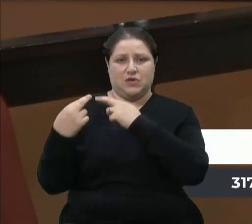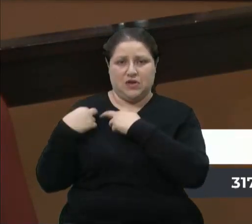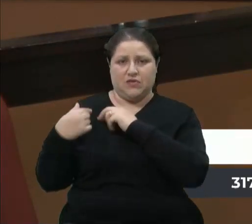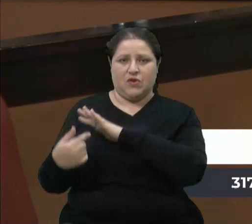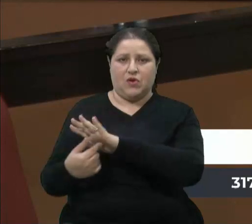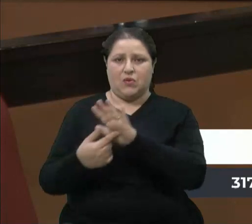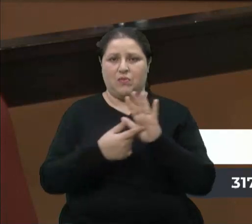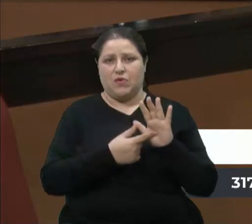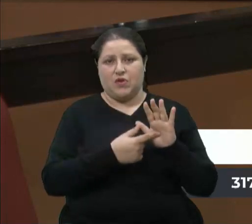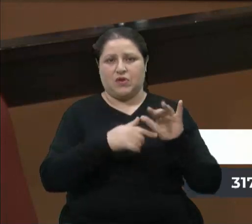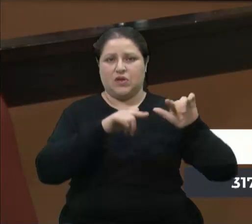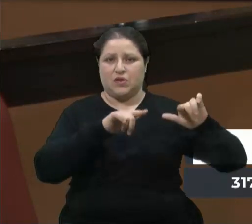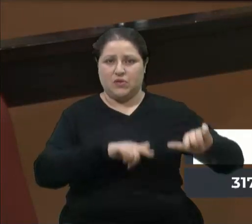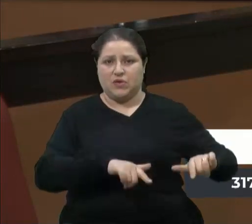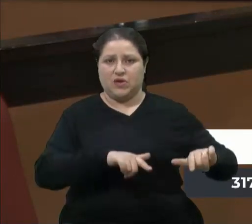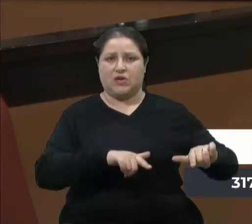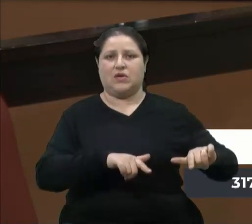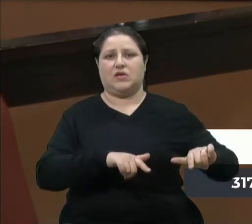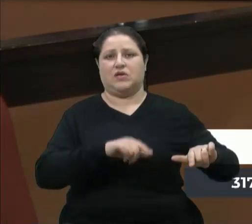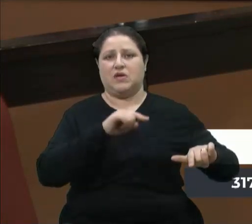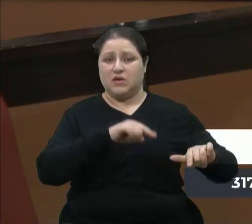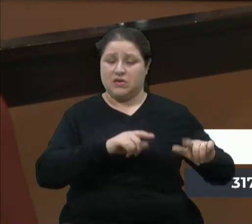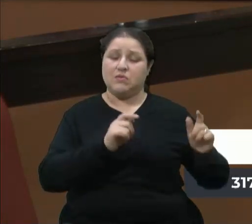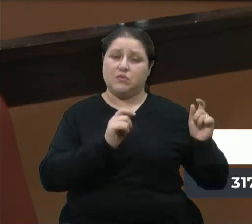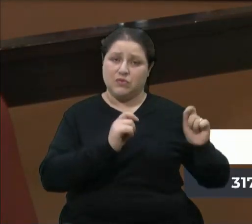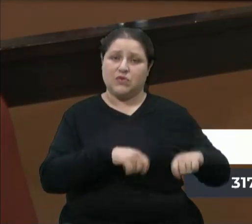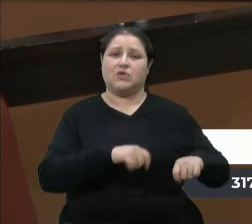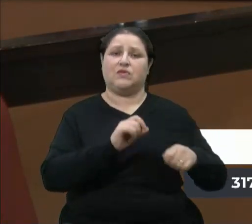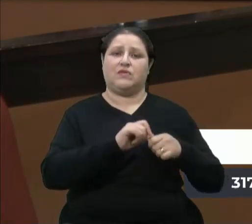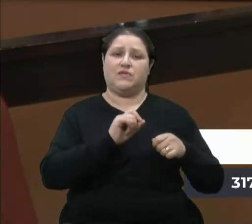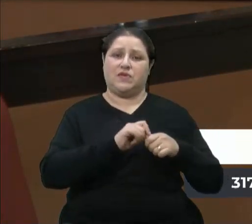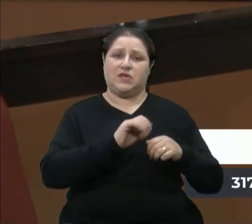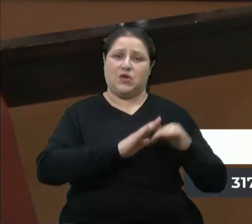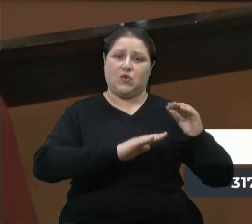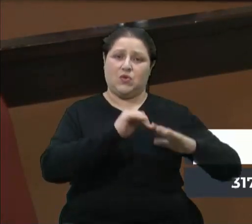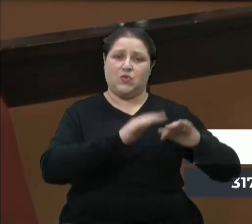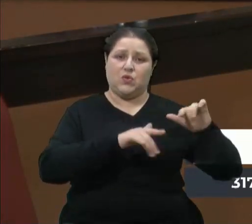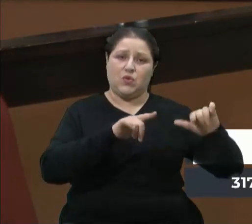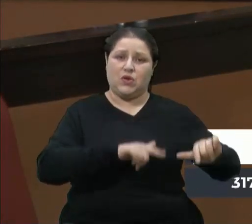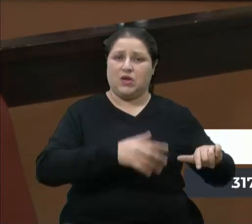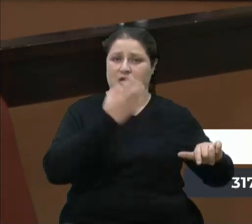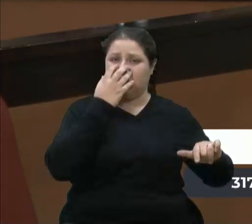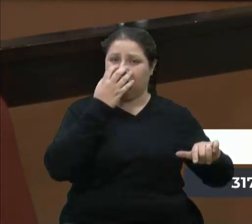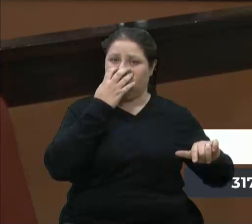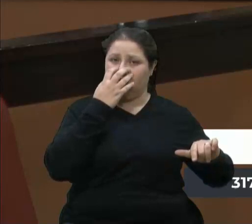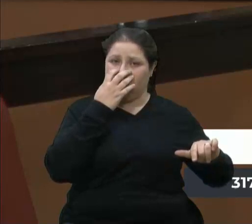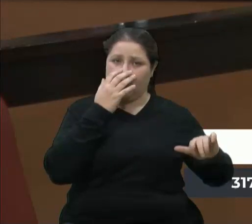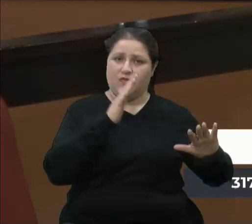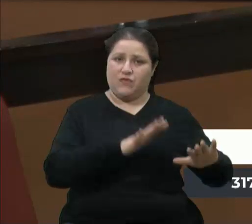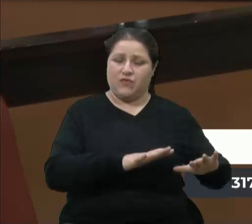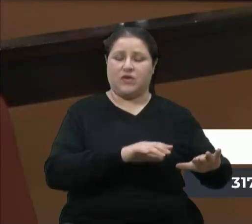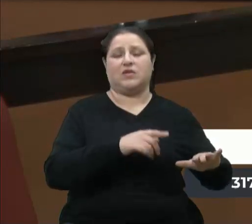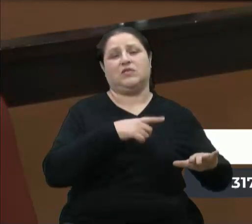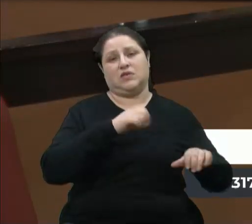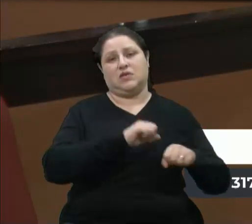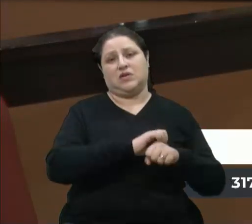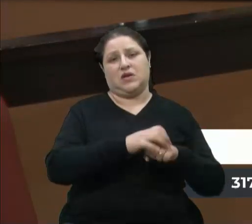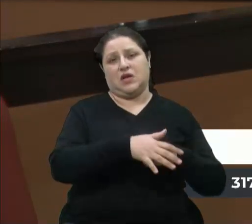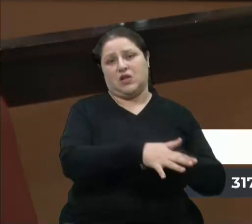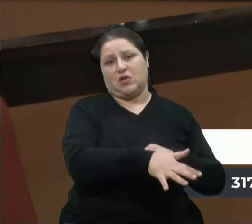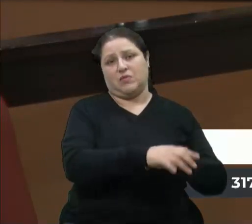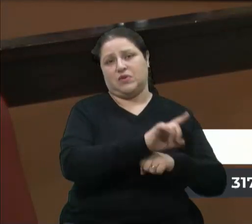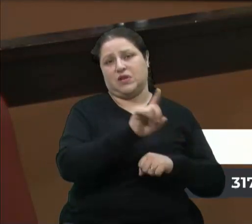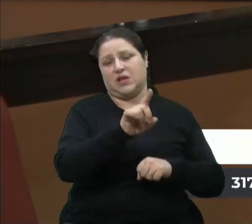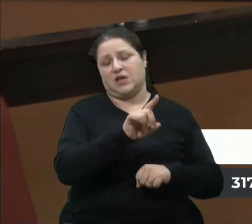um lugar, um espaço que seria possível colocar o Canil, determinar o Canil, e aí veio Galópolis, na região de